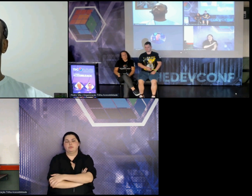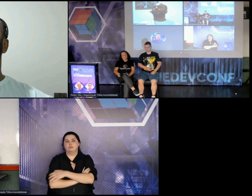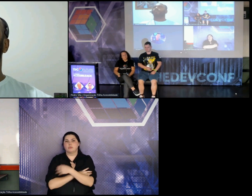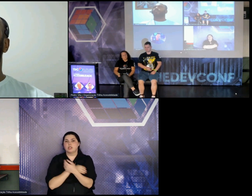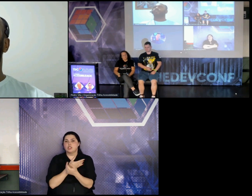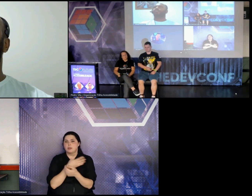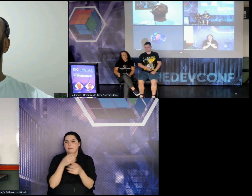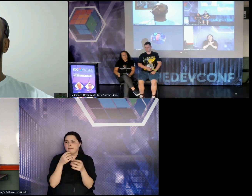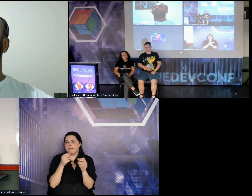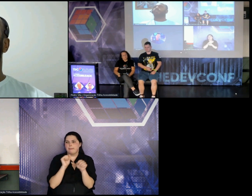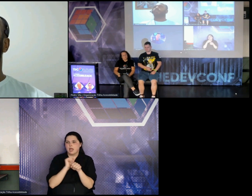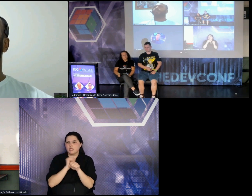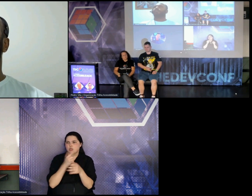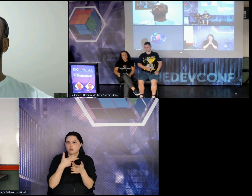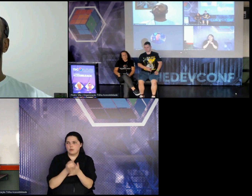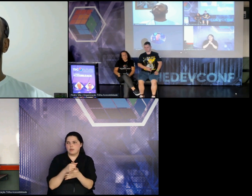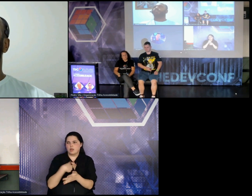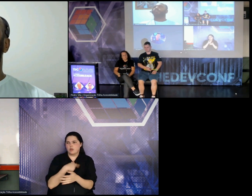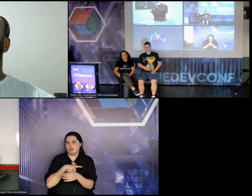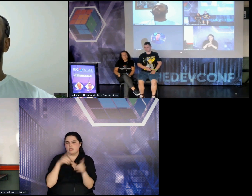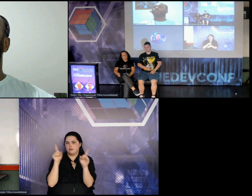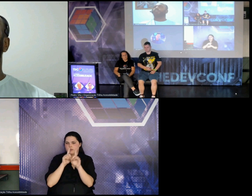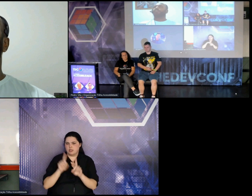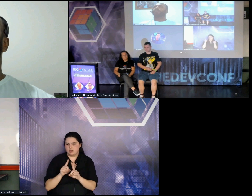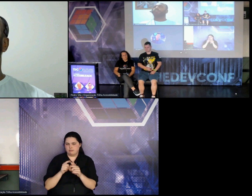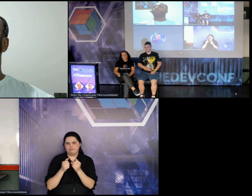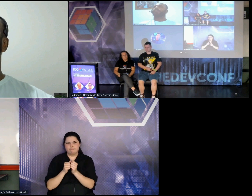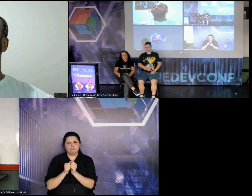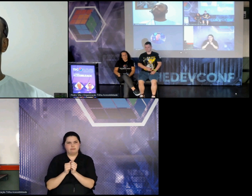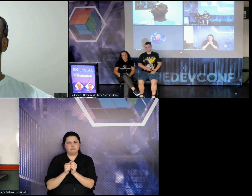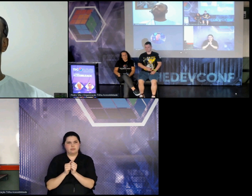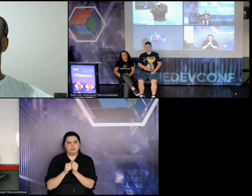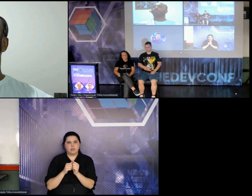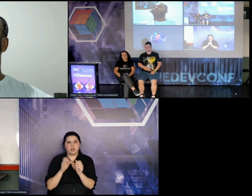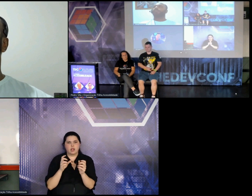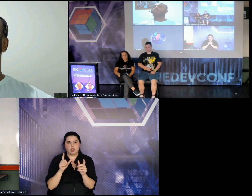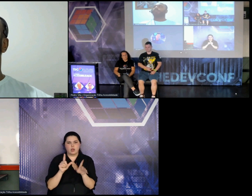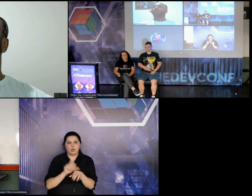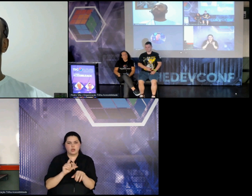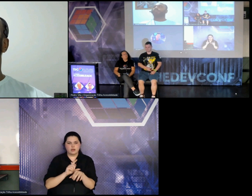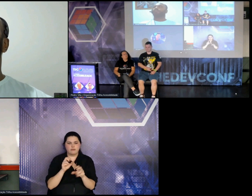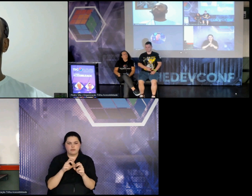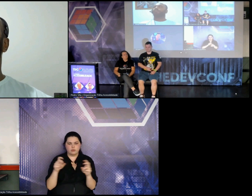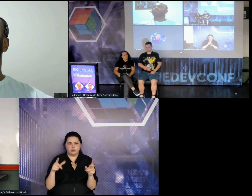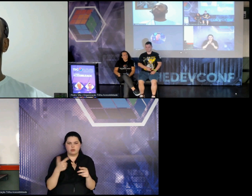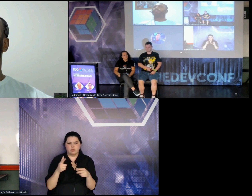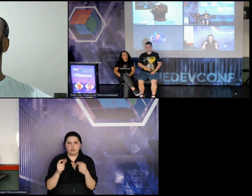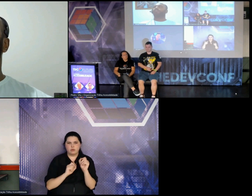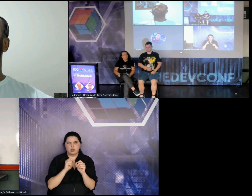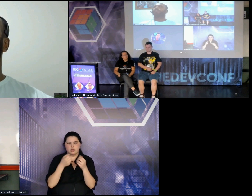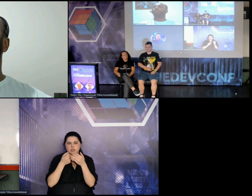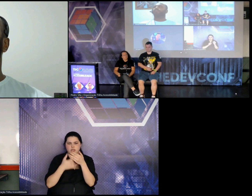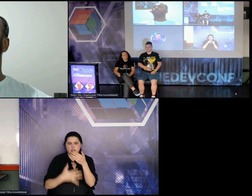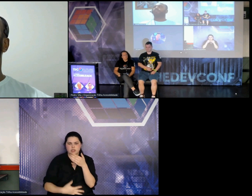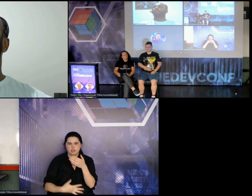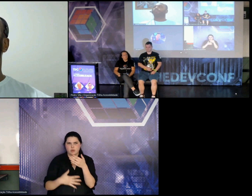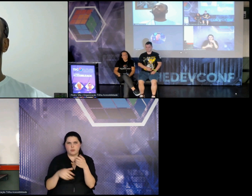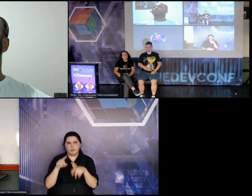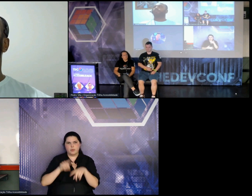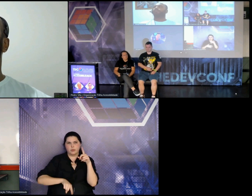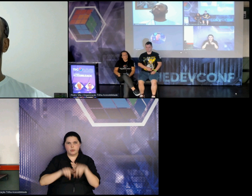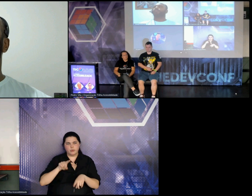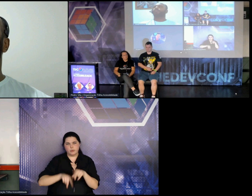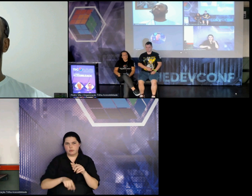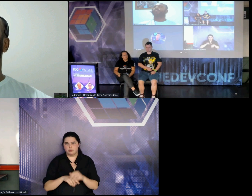comprar, fala a gente como pessoa com deficiência, em e-commerces por não ter, por exemplo, uma descrição de algum produto, ou você